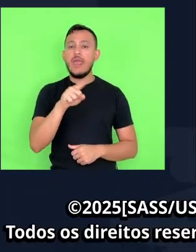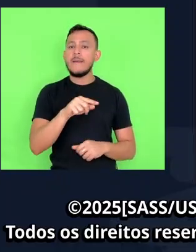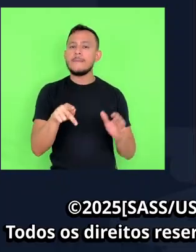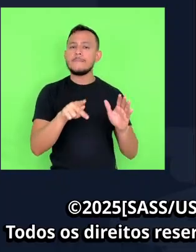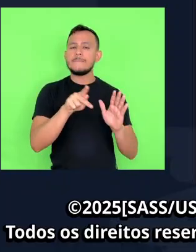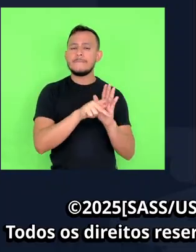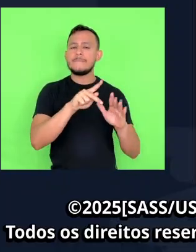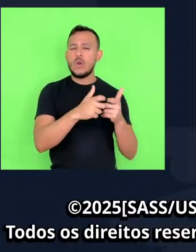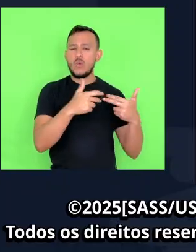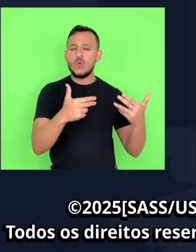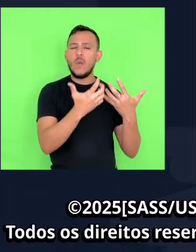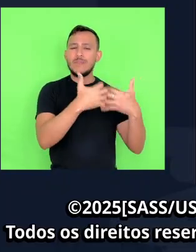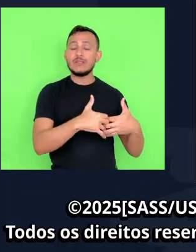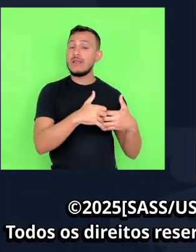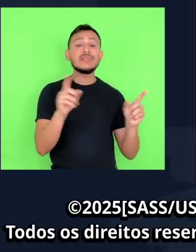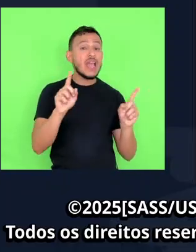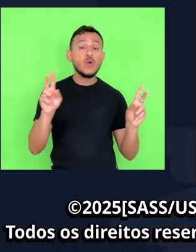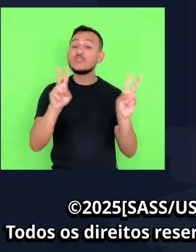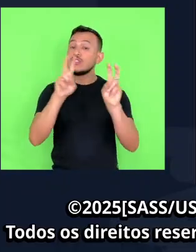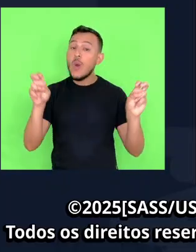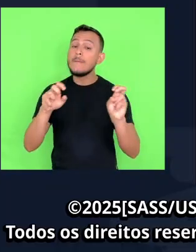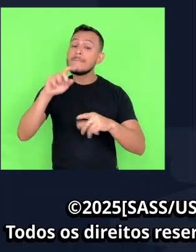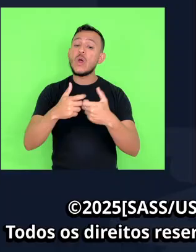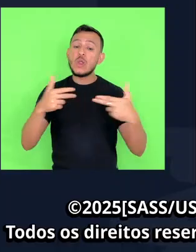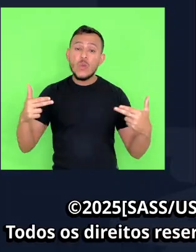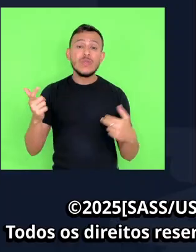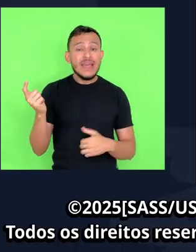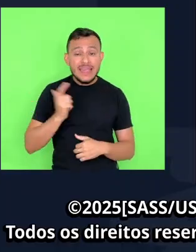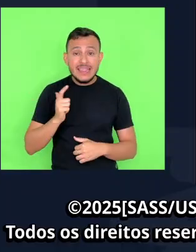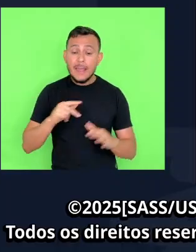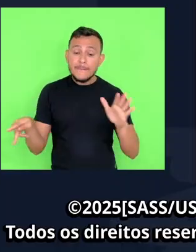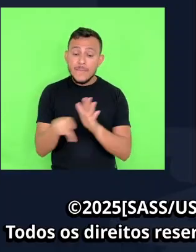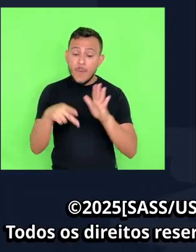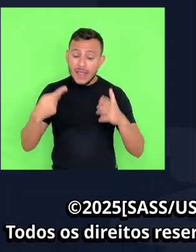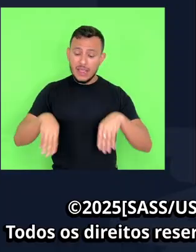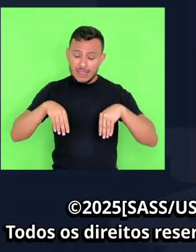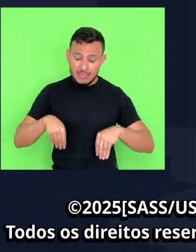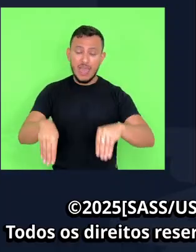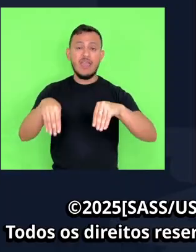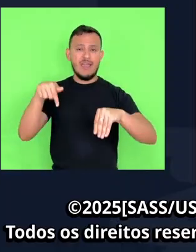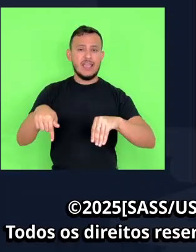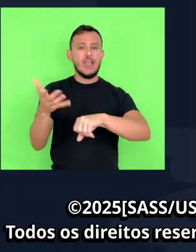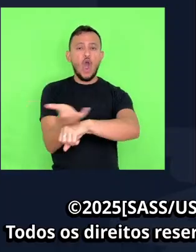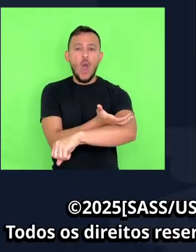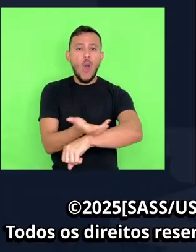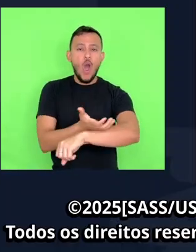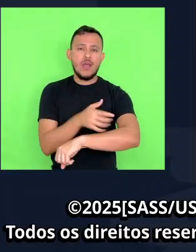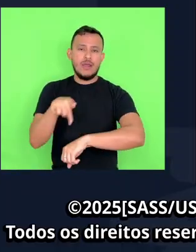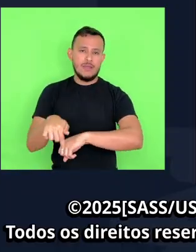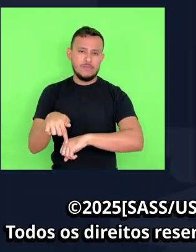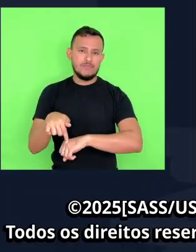produto ultraprocessado. Nós estamos falando de produtos que vêm da terra, que vêm da horta, né?